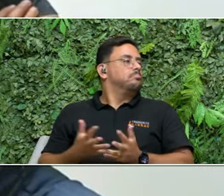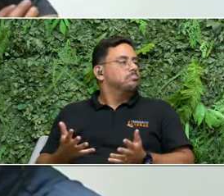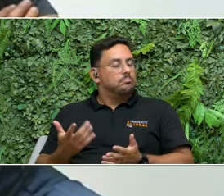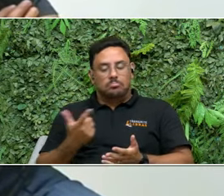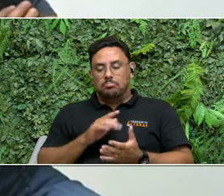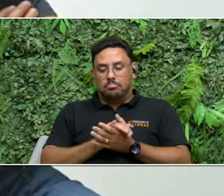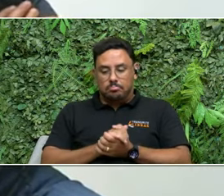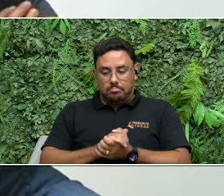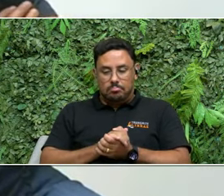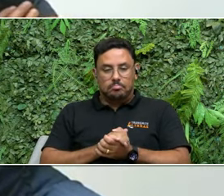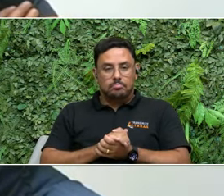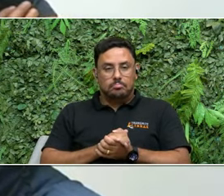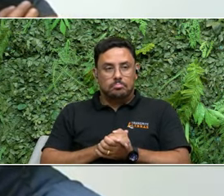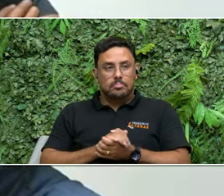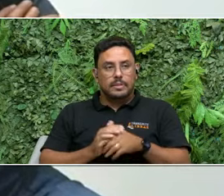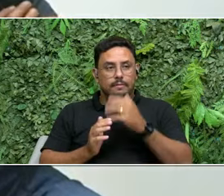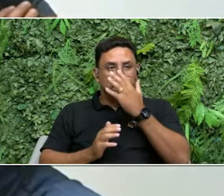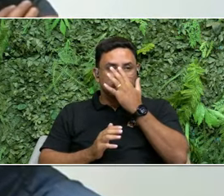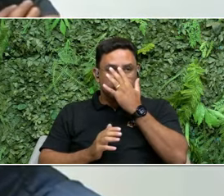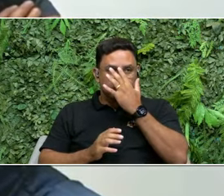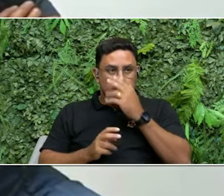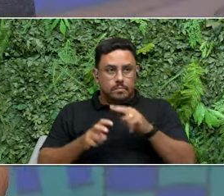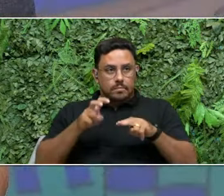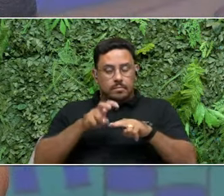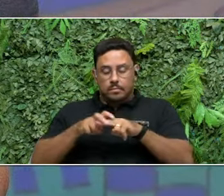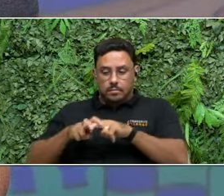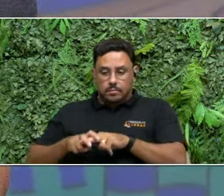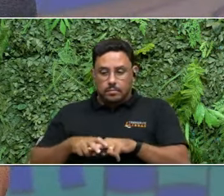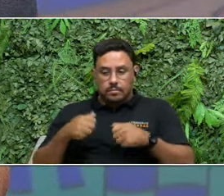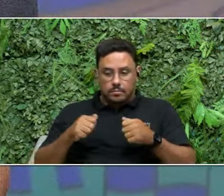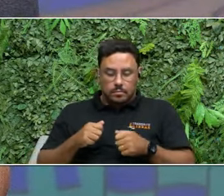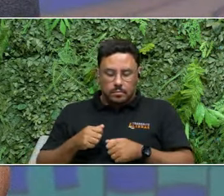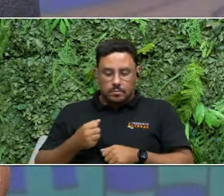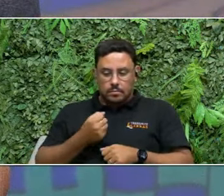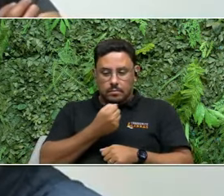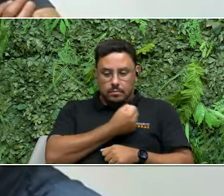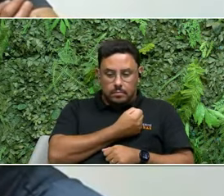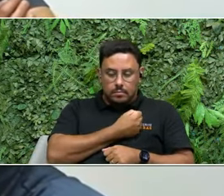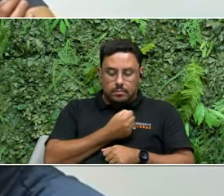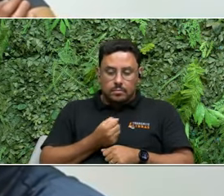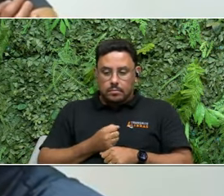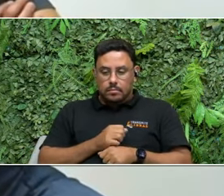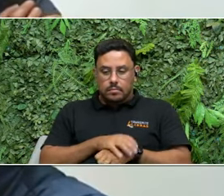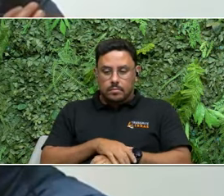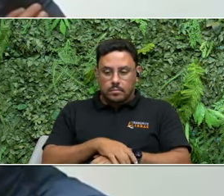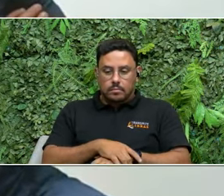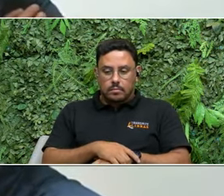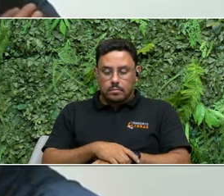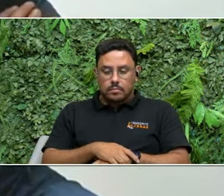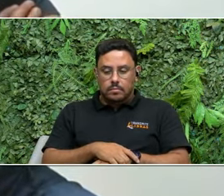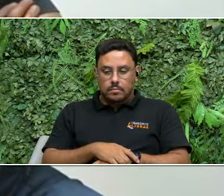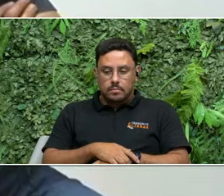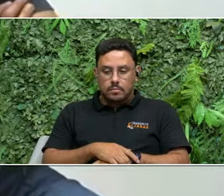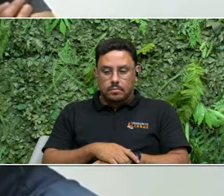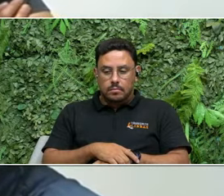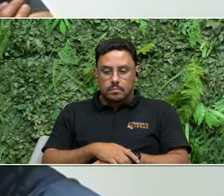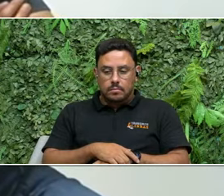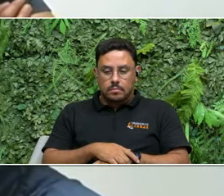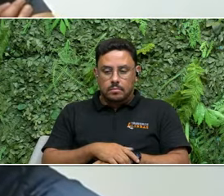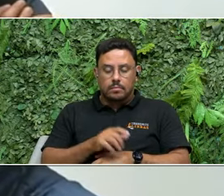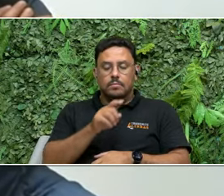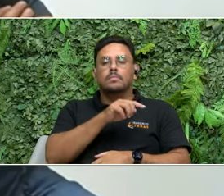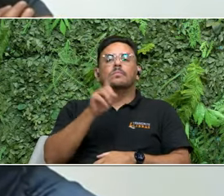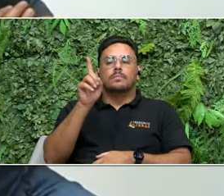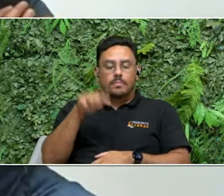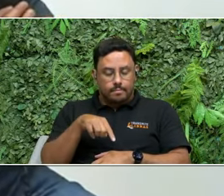vinheta Tá bom você quer você alguém do banco aí merece nota Ah o Zé merece